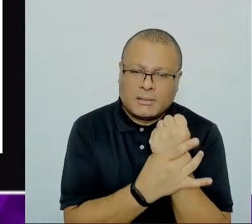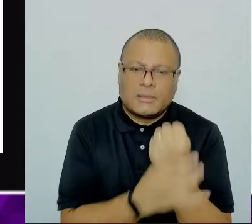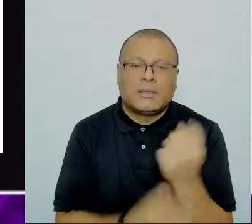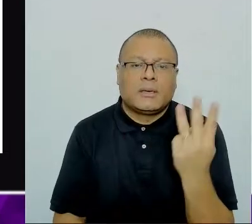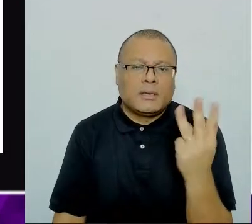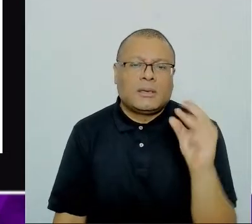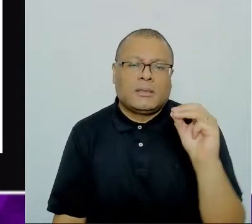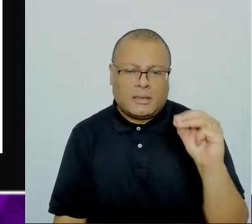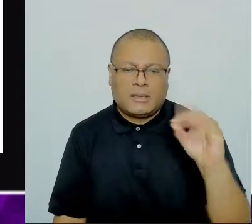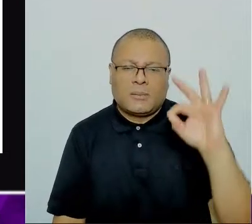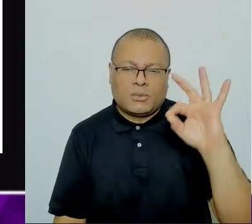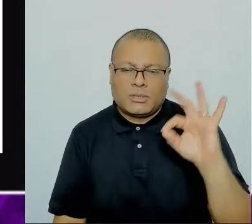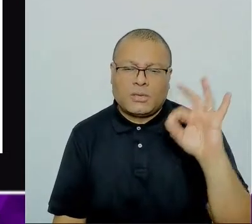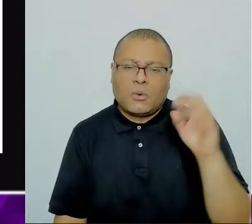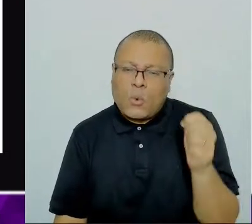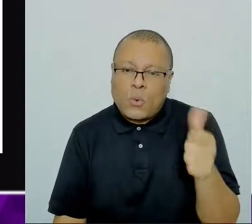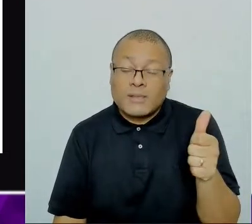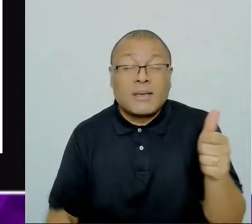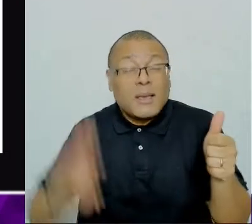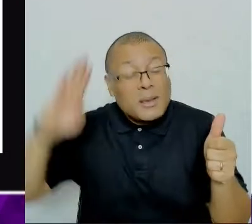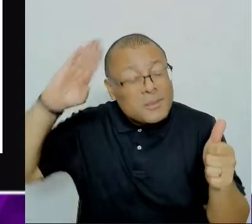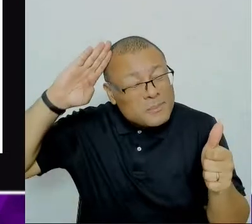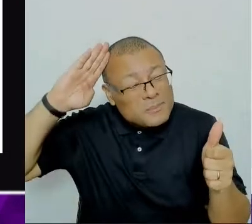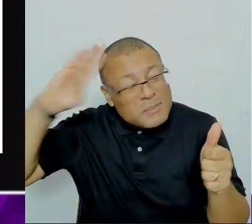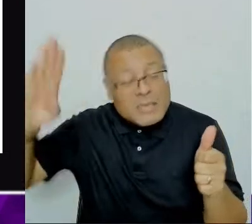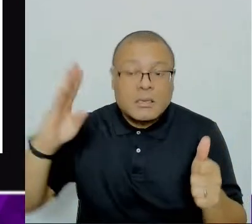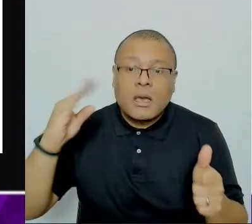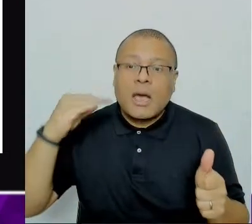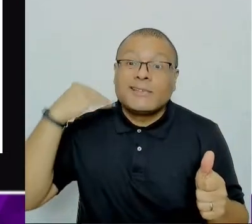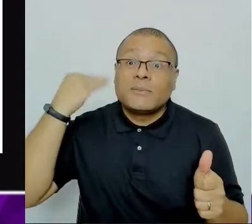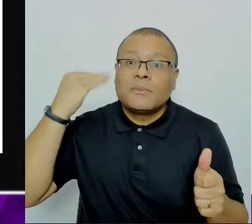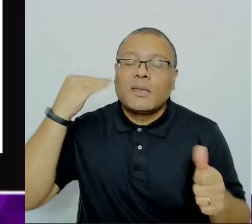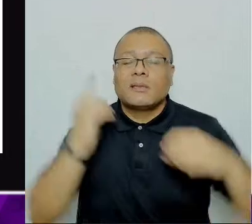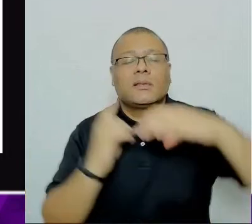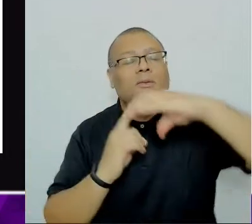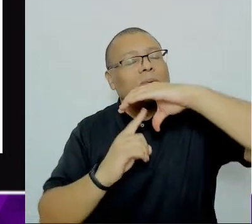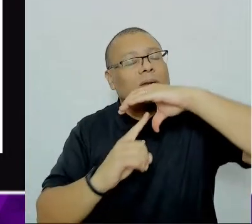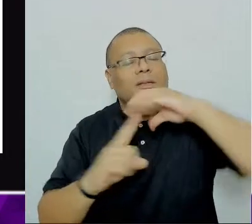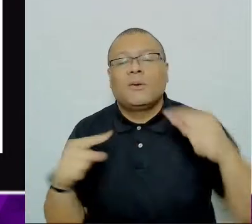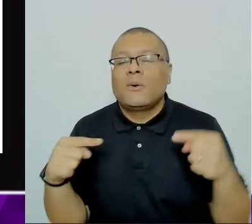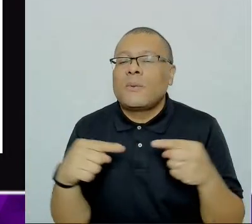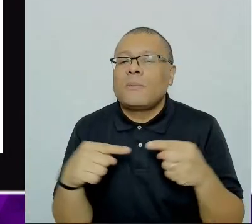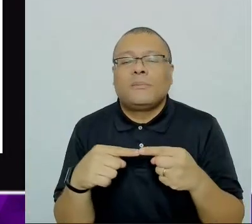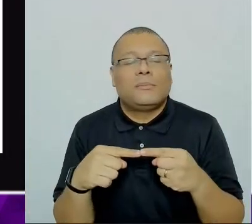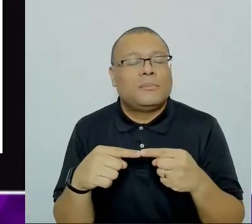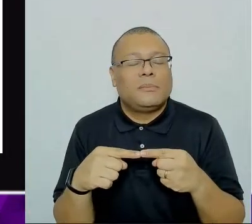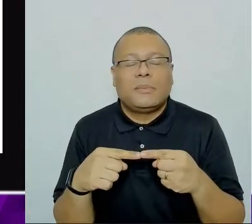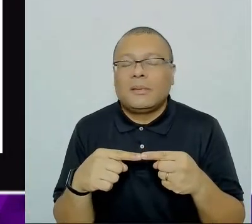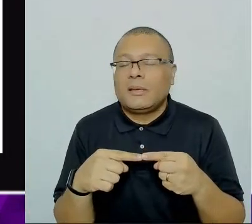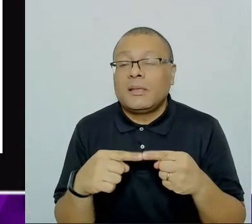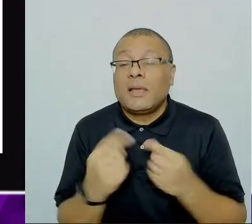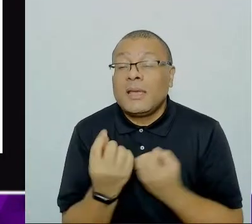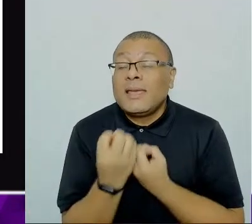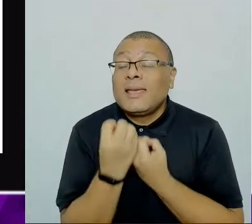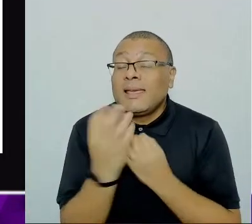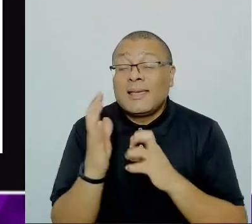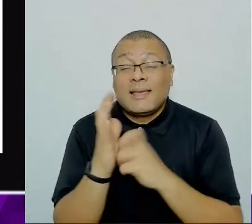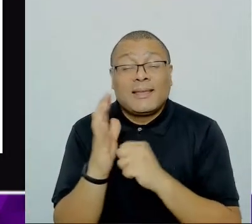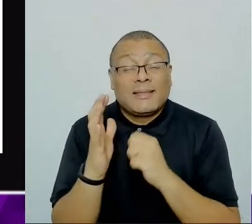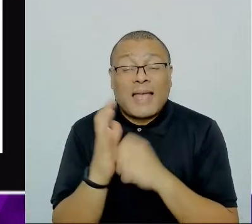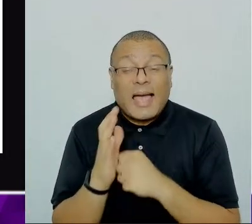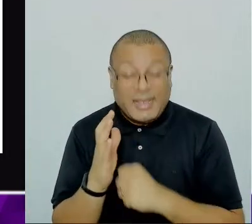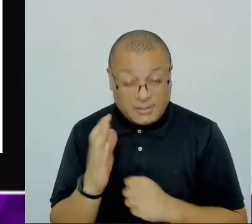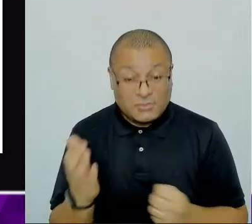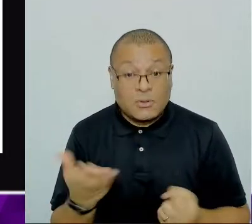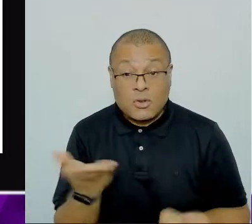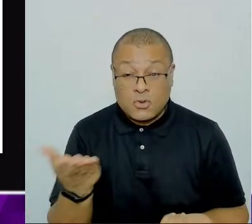mas principalmente experiência do usuário. É isso que a gente olha. E com tantos dados que a gente tem, o Open Banking está